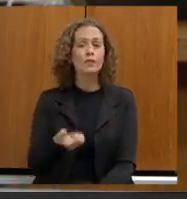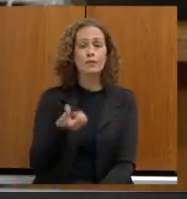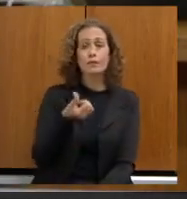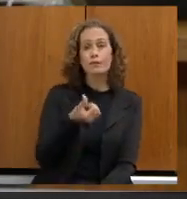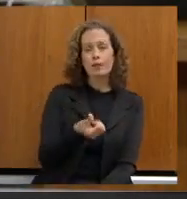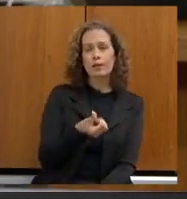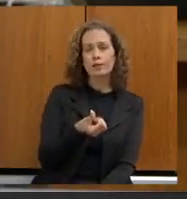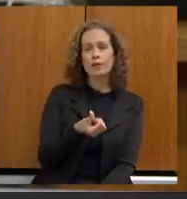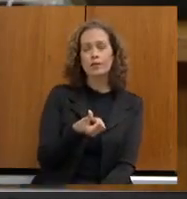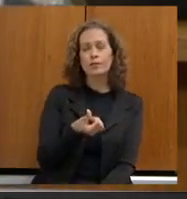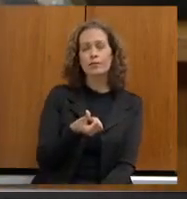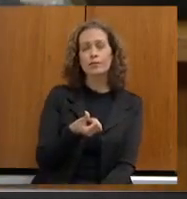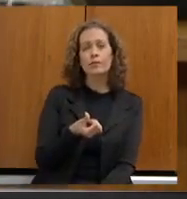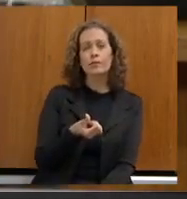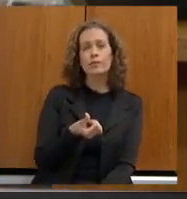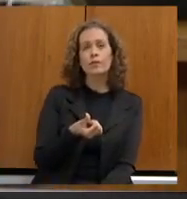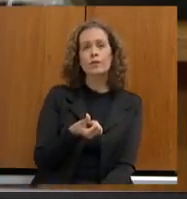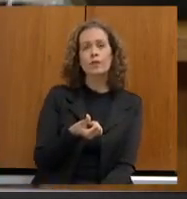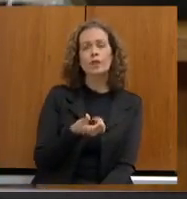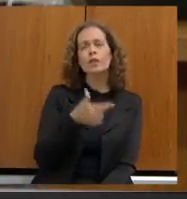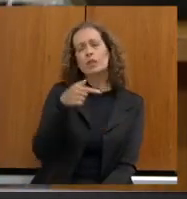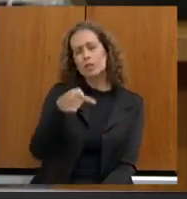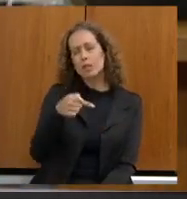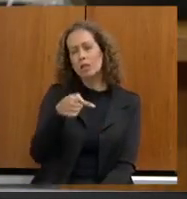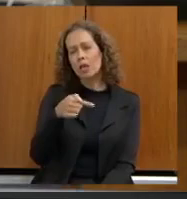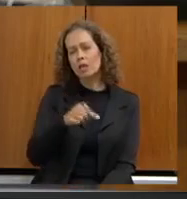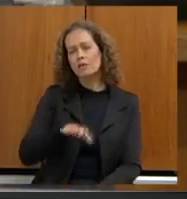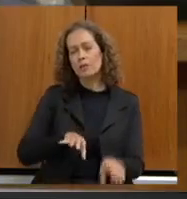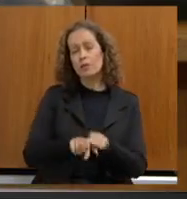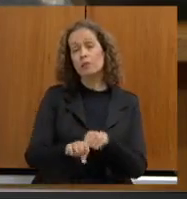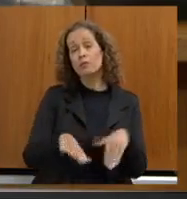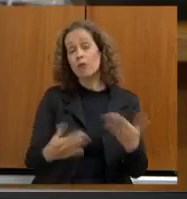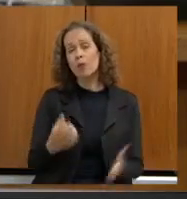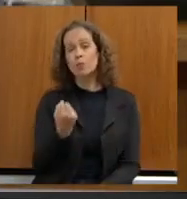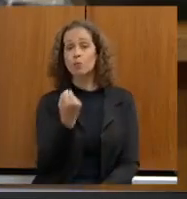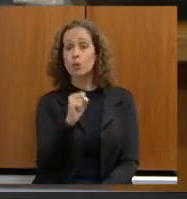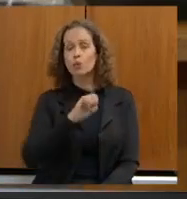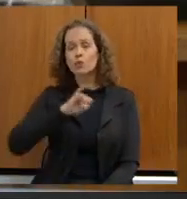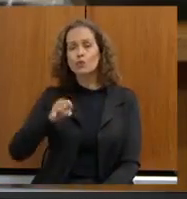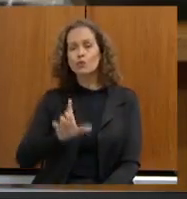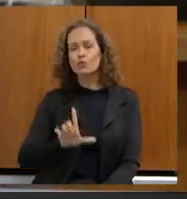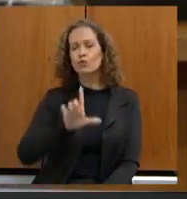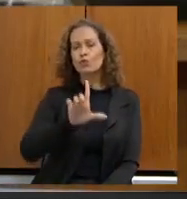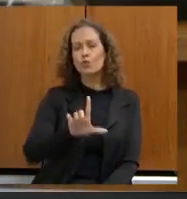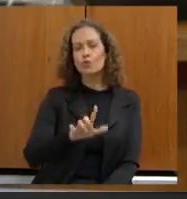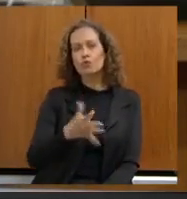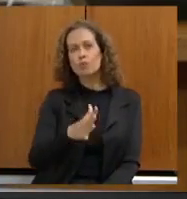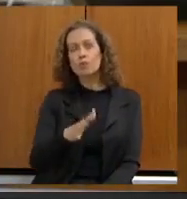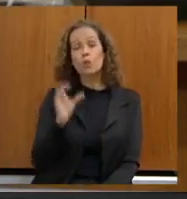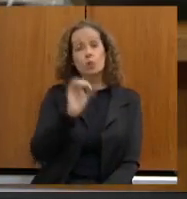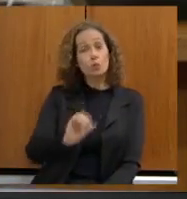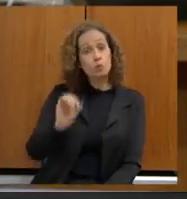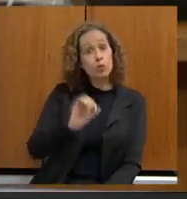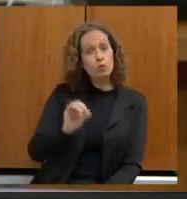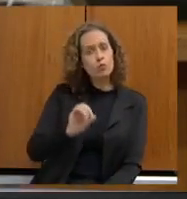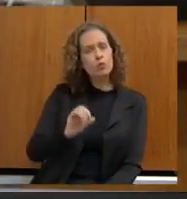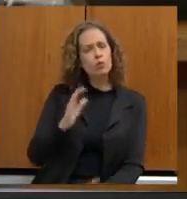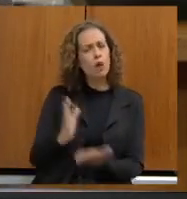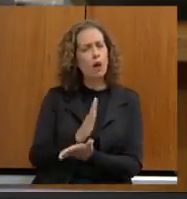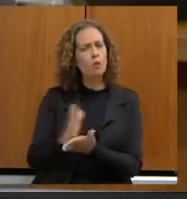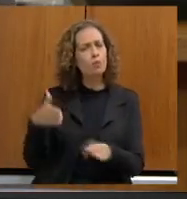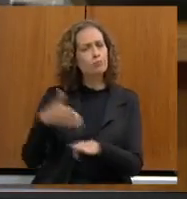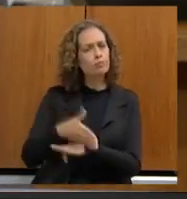77 é a formatura então dia oito de julho e mais ali por volta de outubro teremos mais